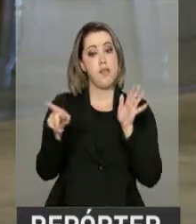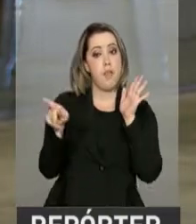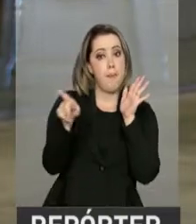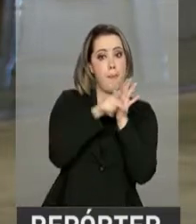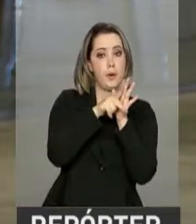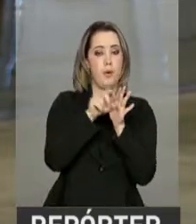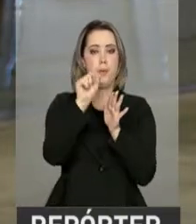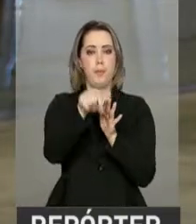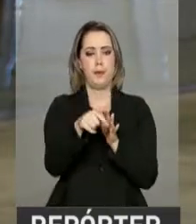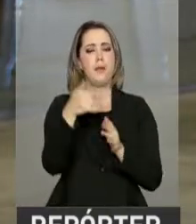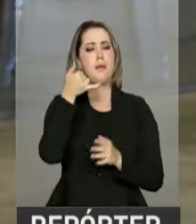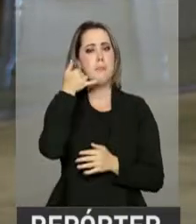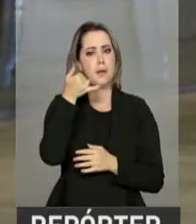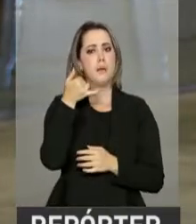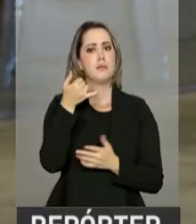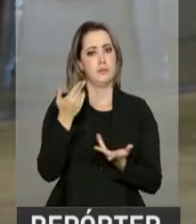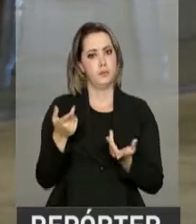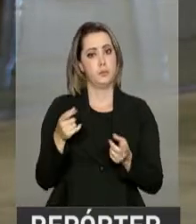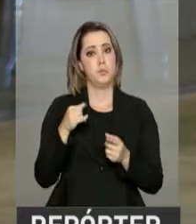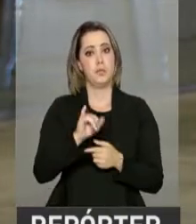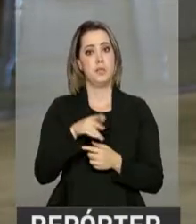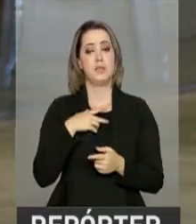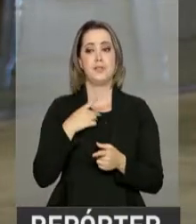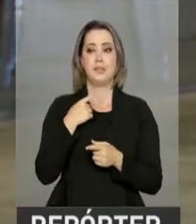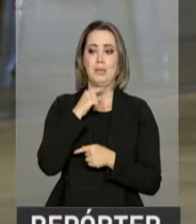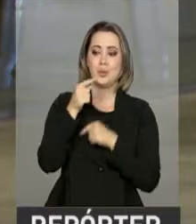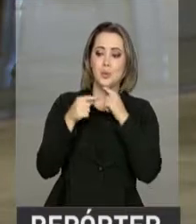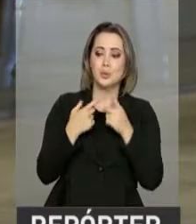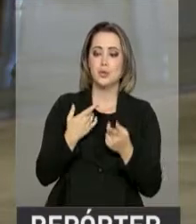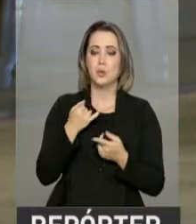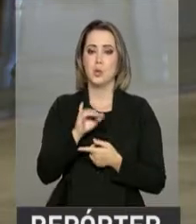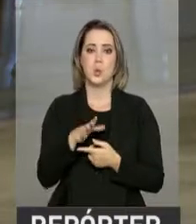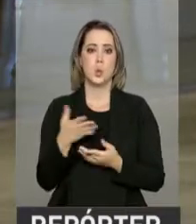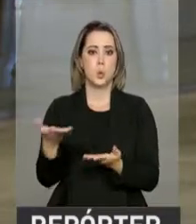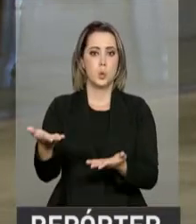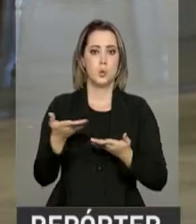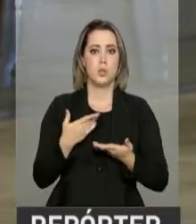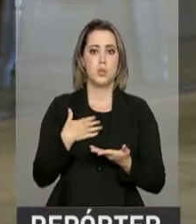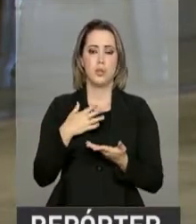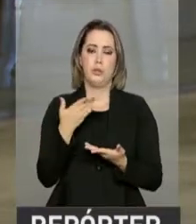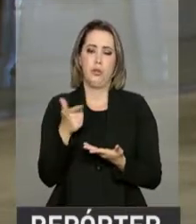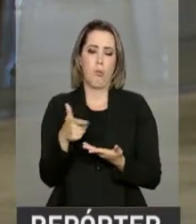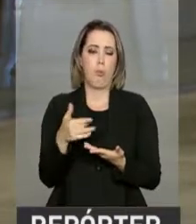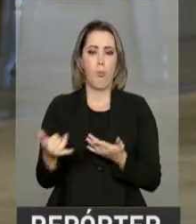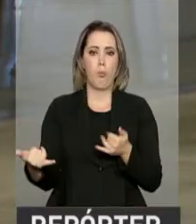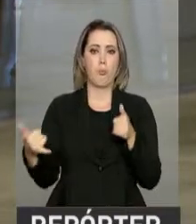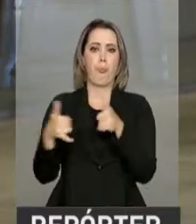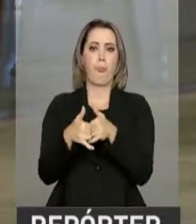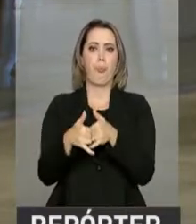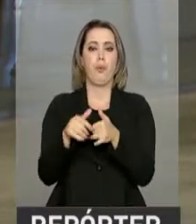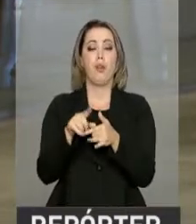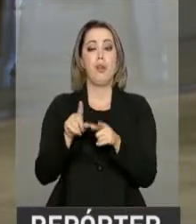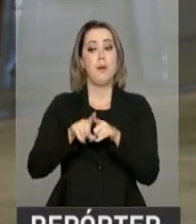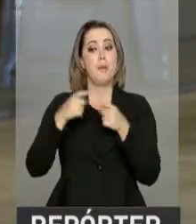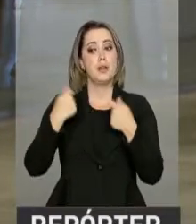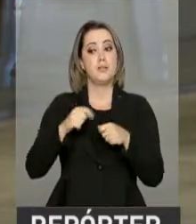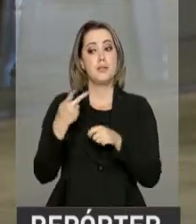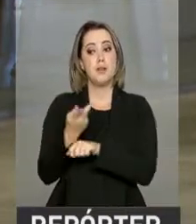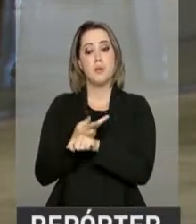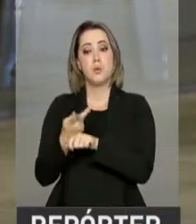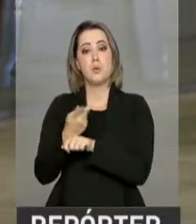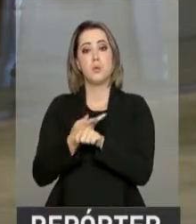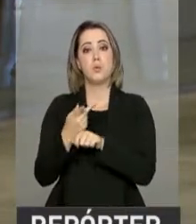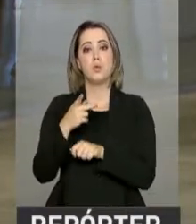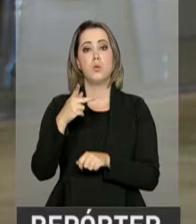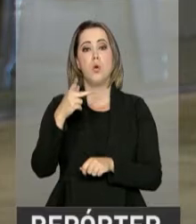canais de atendimento caso este consumidor continue com dúvida ou não receba atendimento assim na corrida orienta o consumidor a procurar